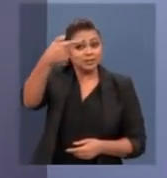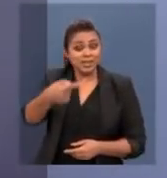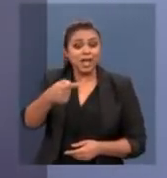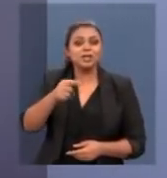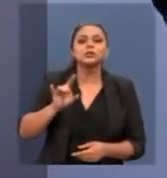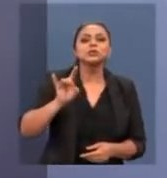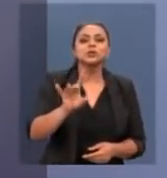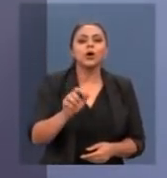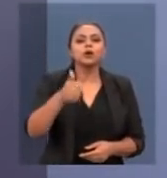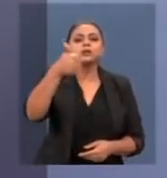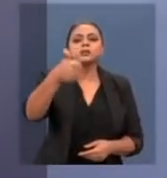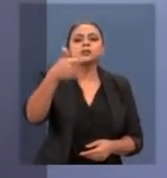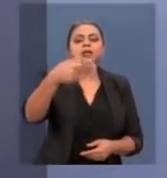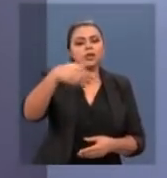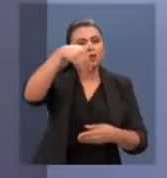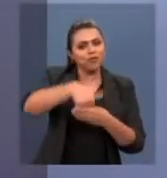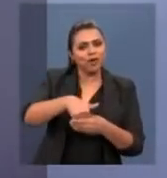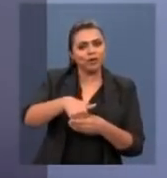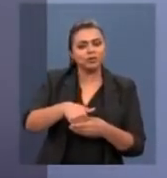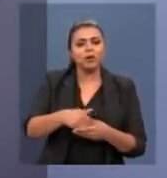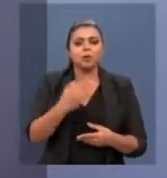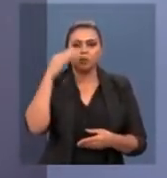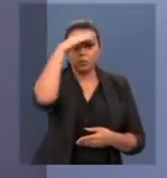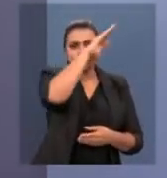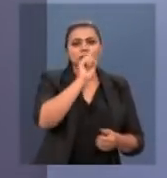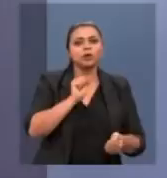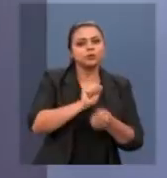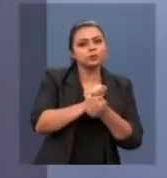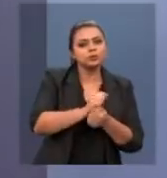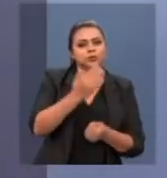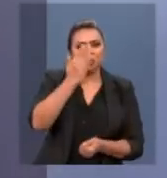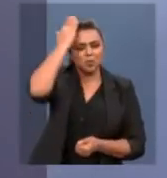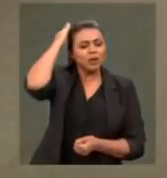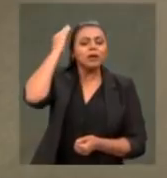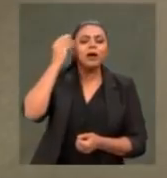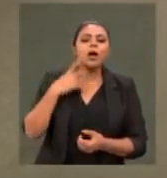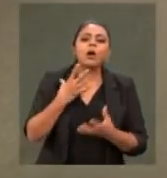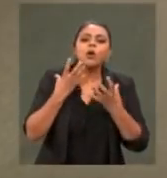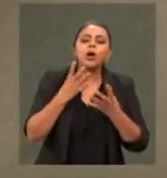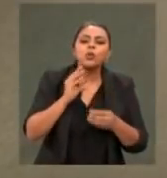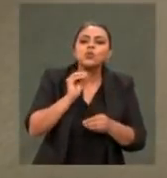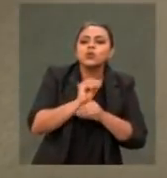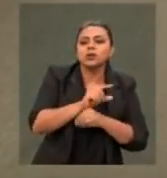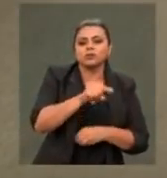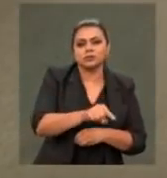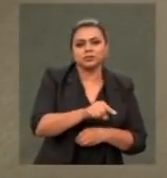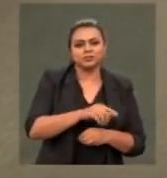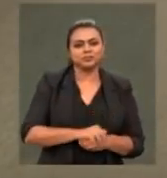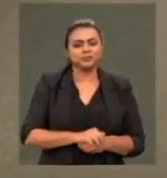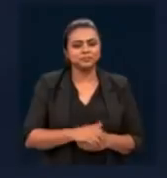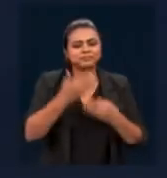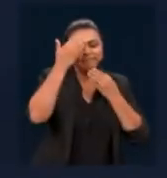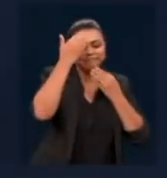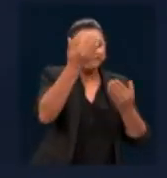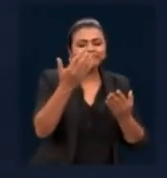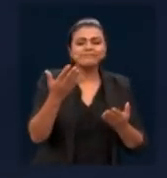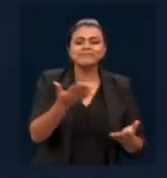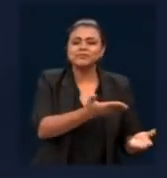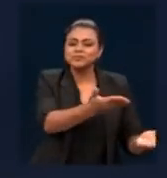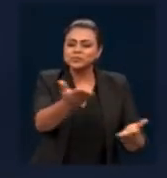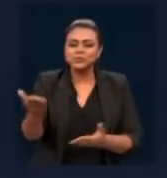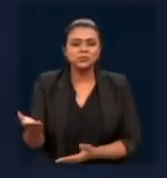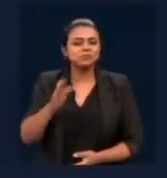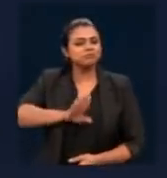17 funcionários e manato deixa eu cuidar de vocês obrigado e eu agradeço a todos os candidatos